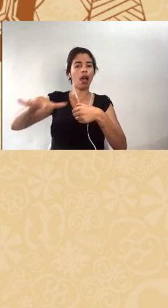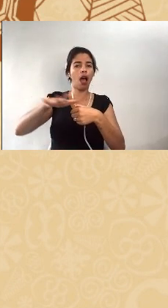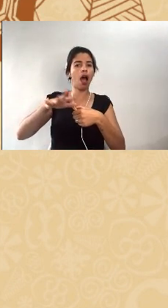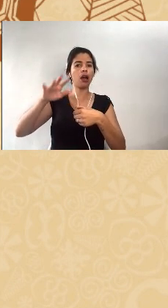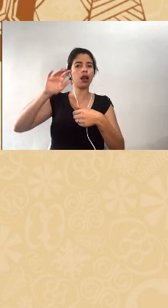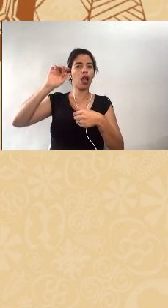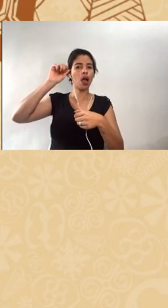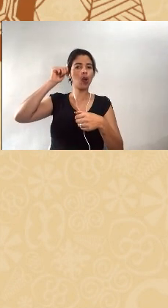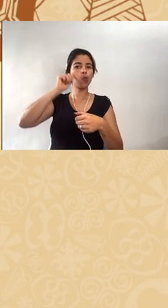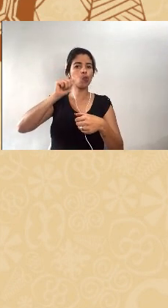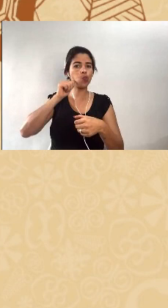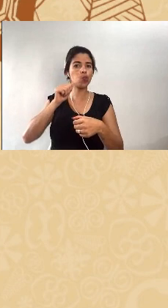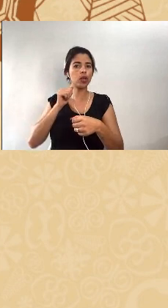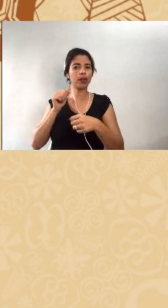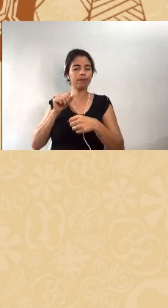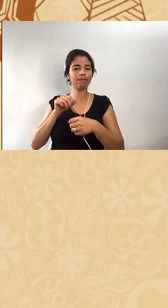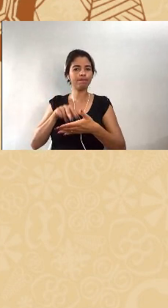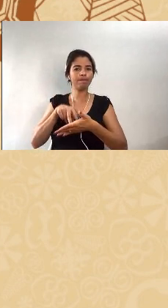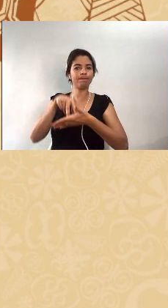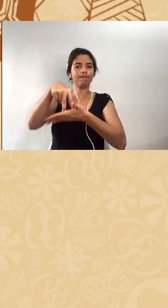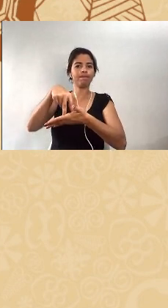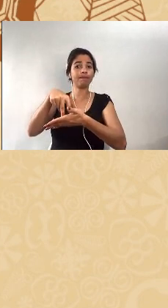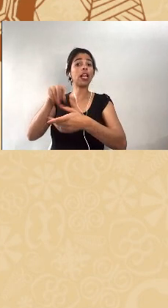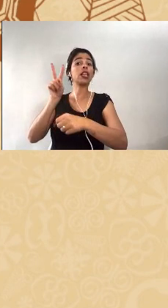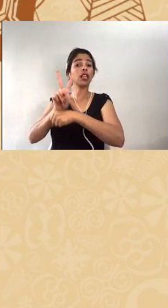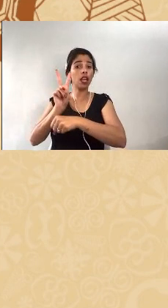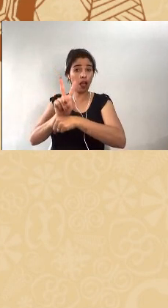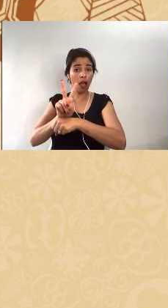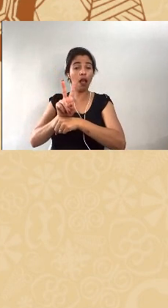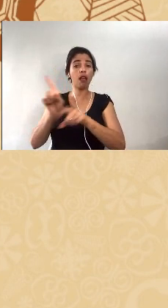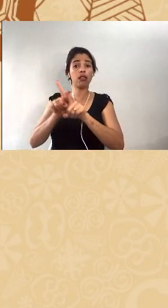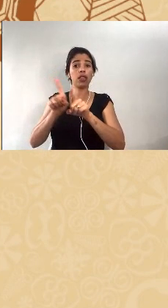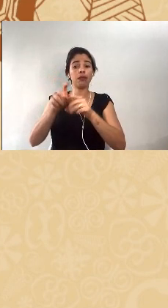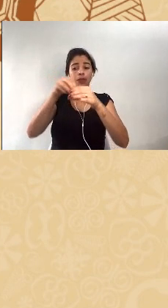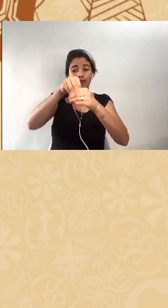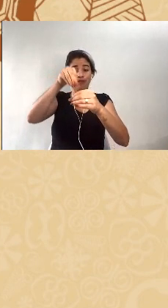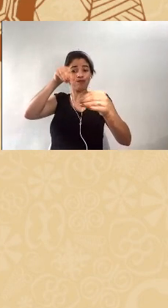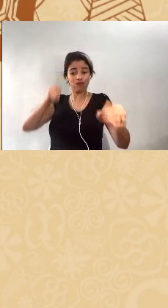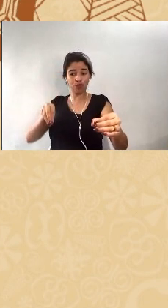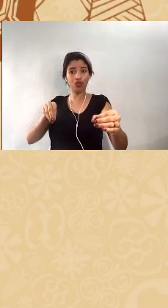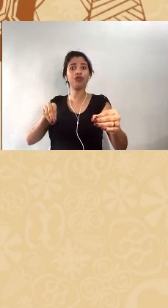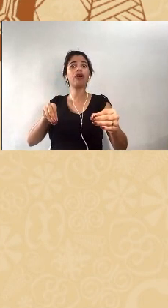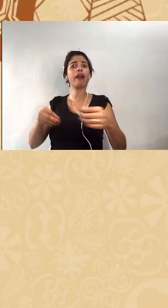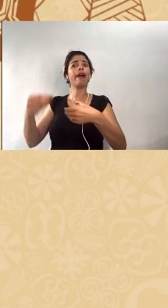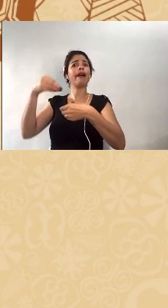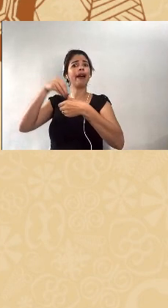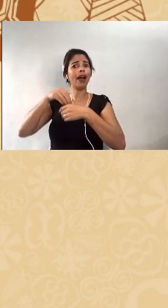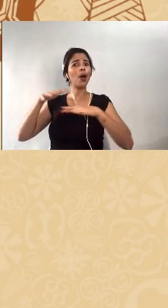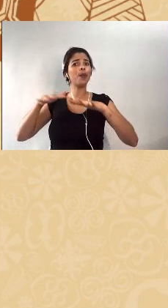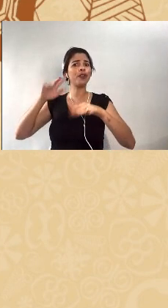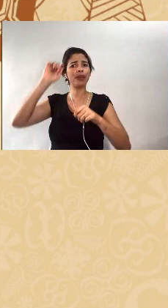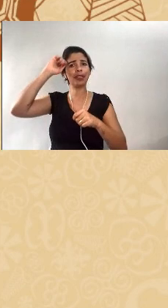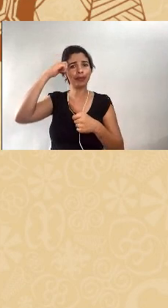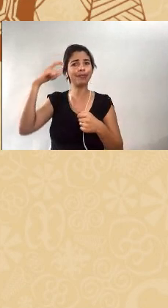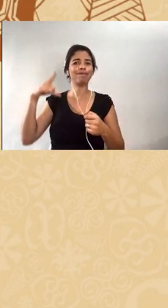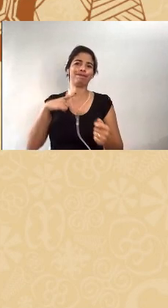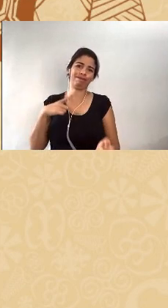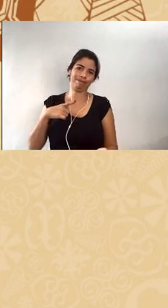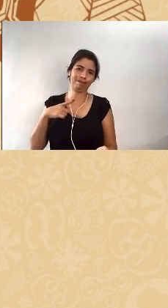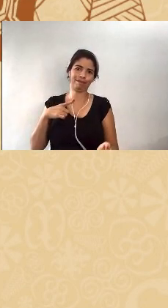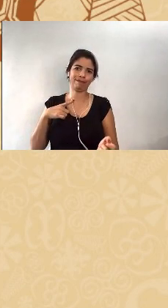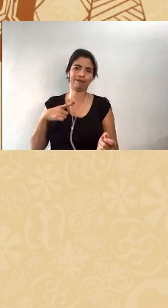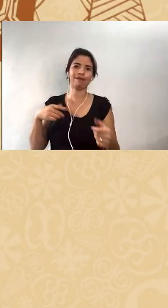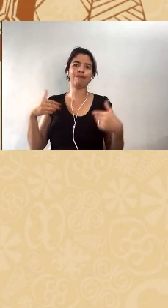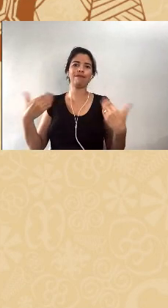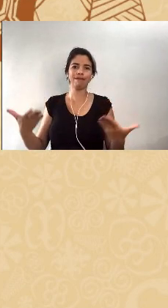racismo presente dentro do movimento feminista e também para o sexismo presente dentro do movimento negro, já fazendo todo esse movimento